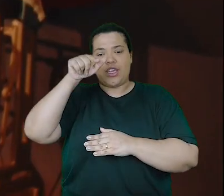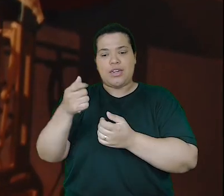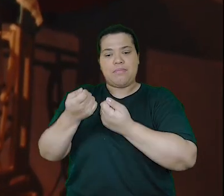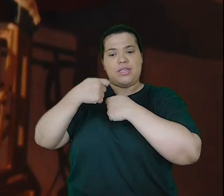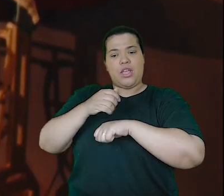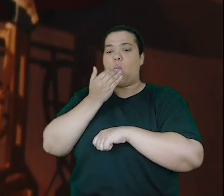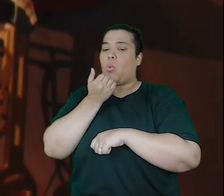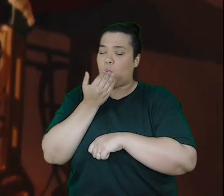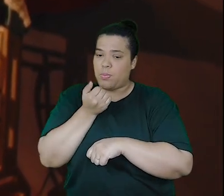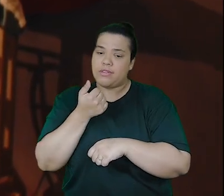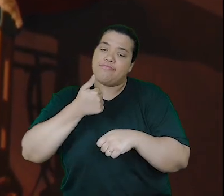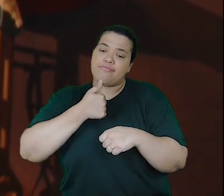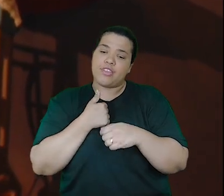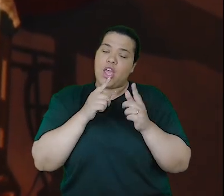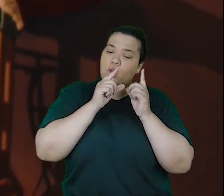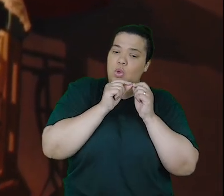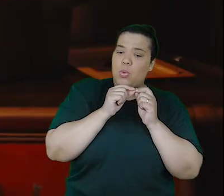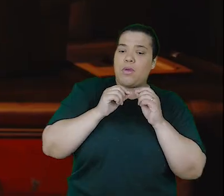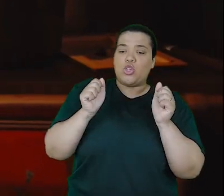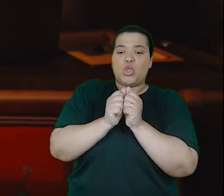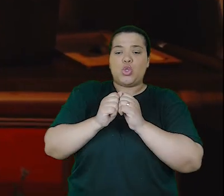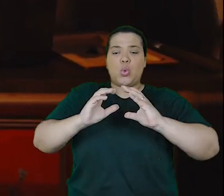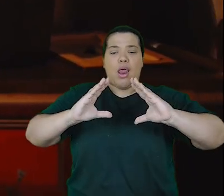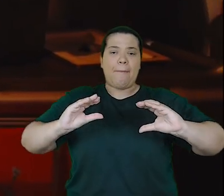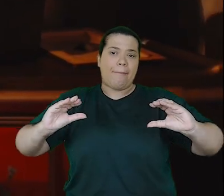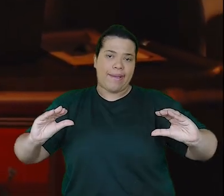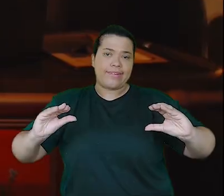deu janta e eu termino um paiol em cima da palha.